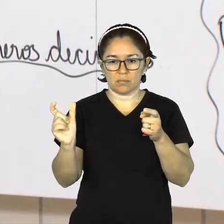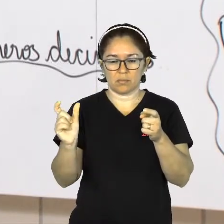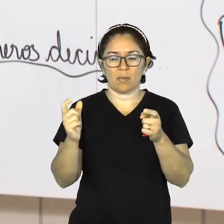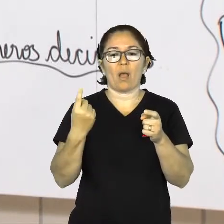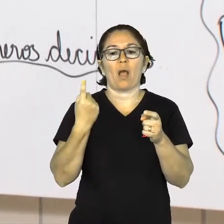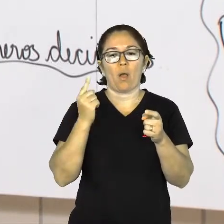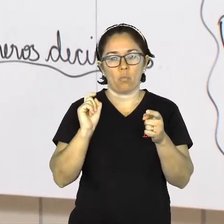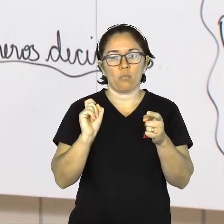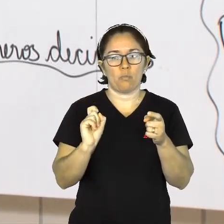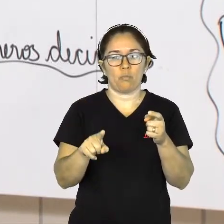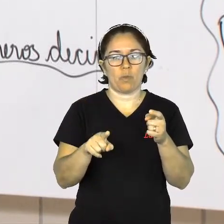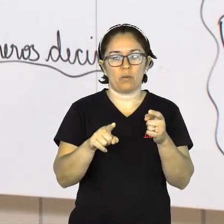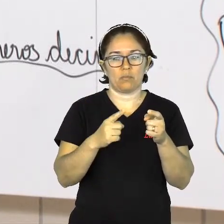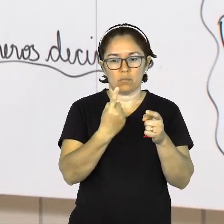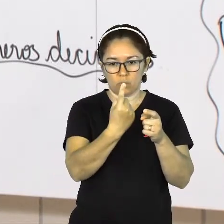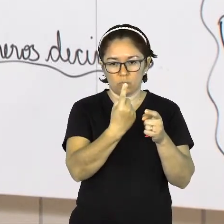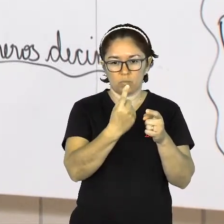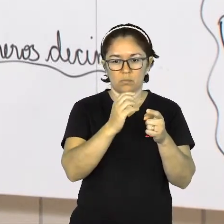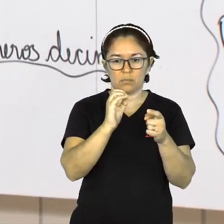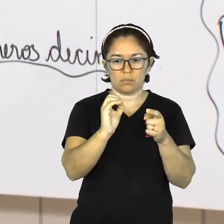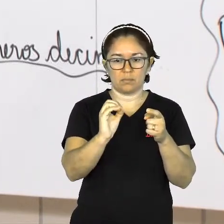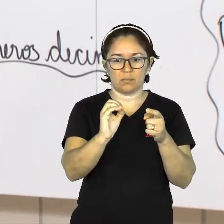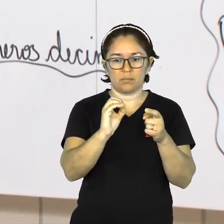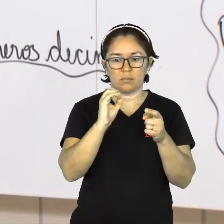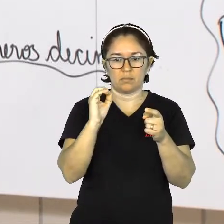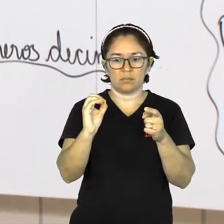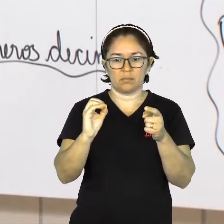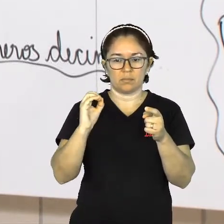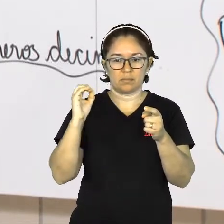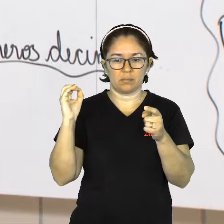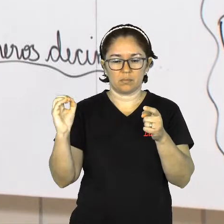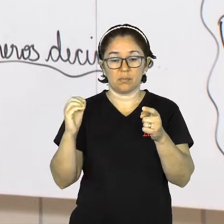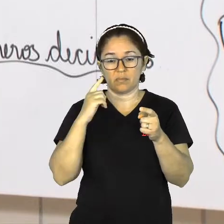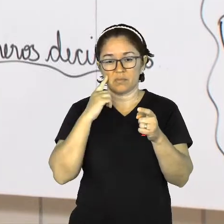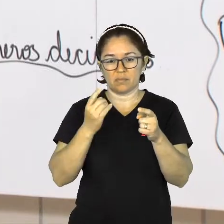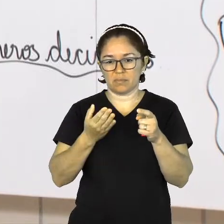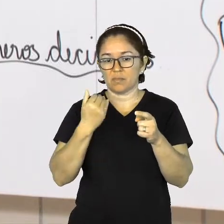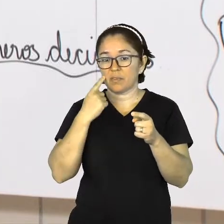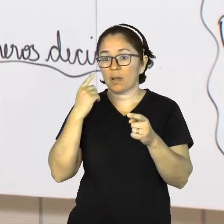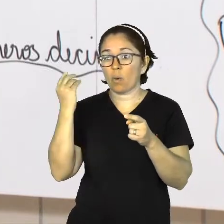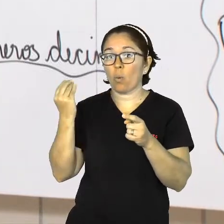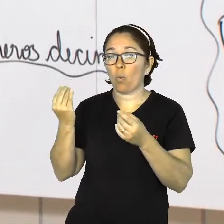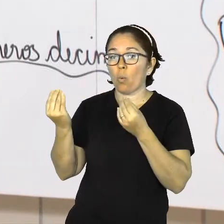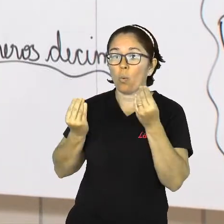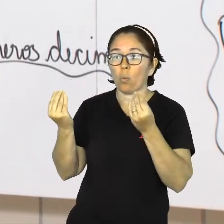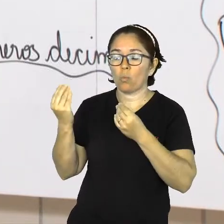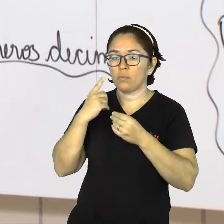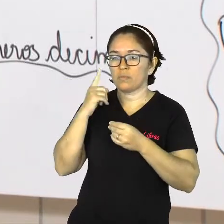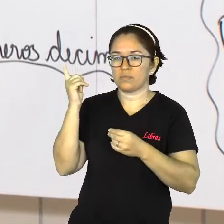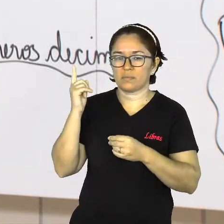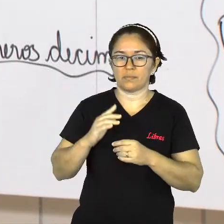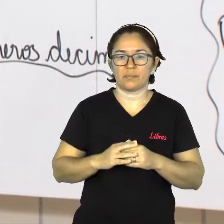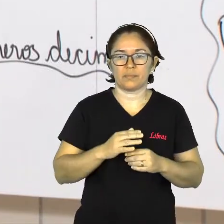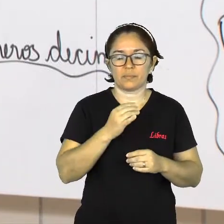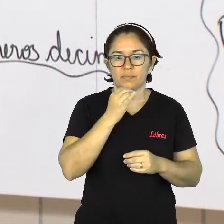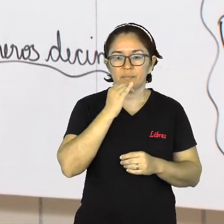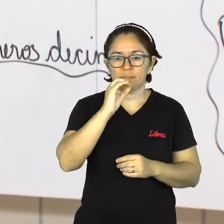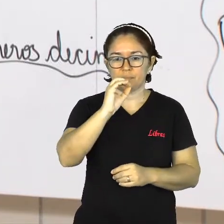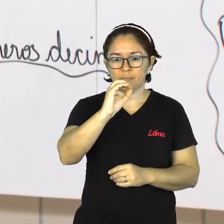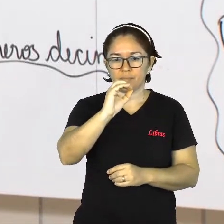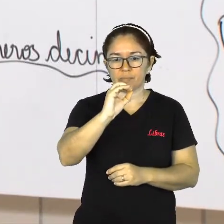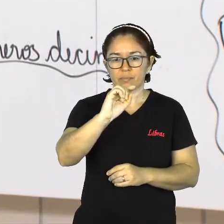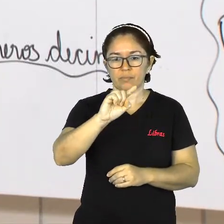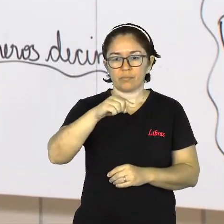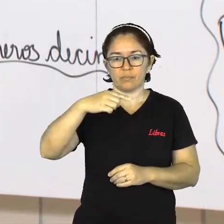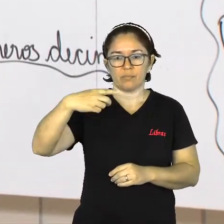1000, 3 zeros. Então, vamos ver como que fica aqui. Eu tenho aqui 2 décimos,